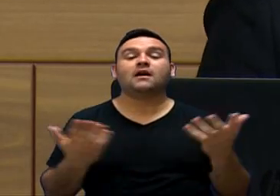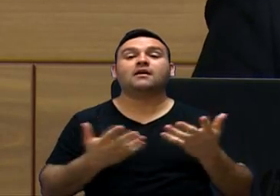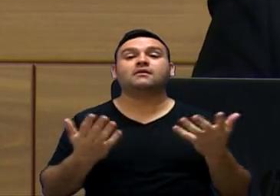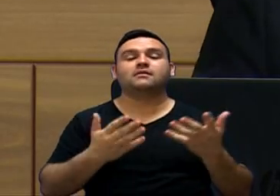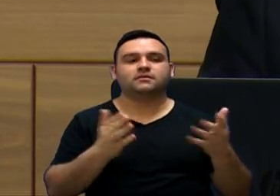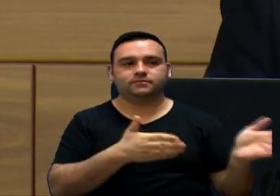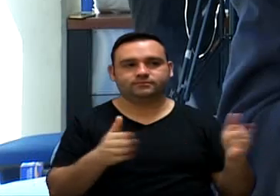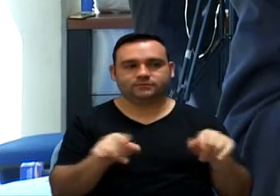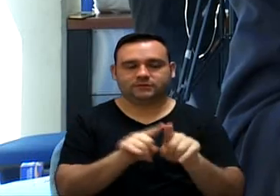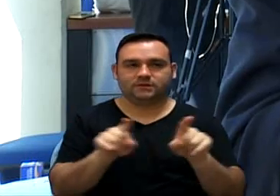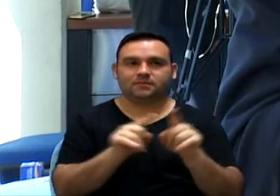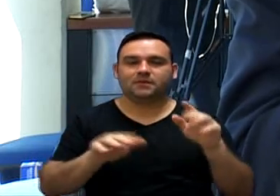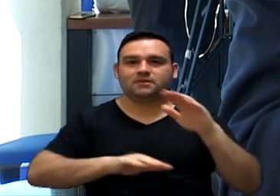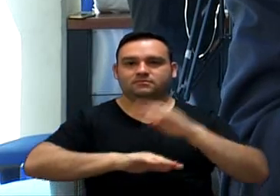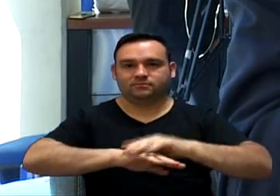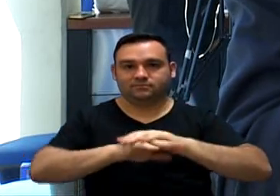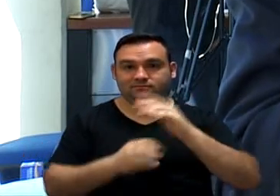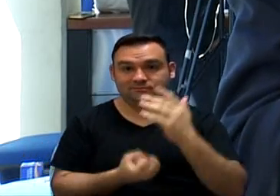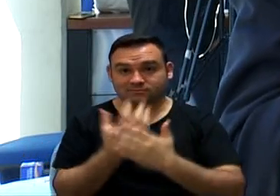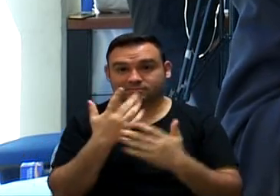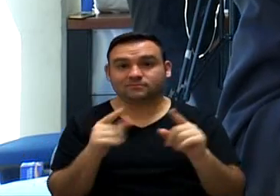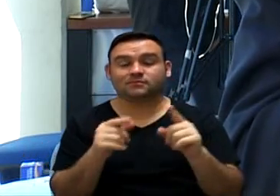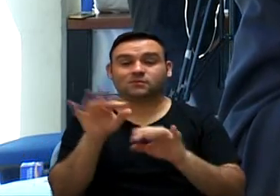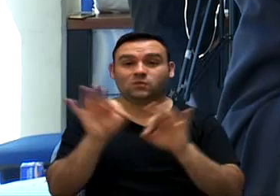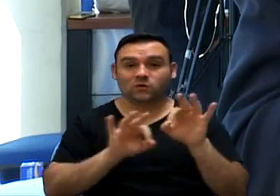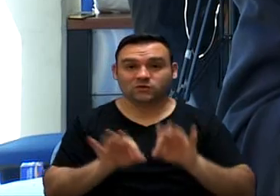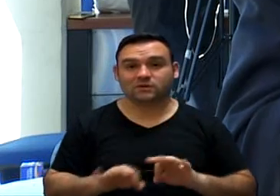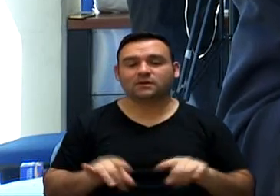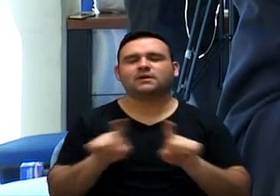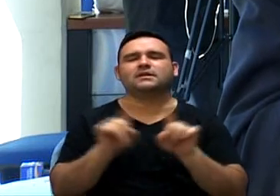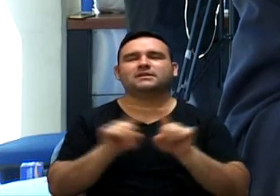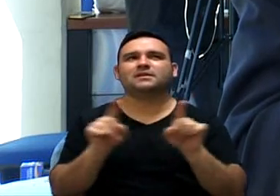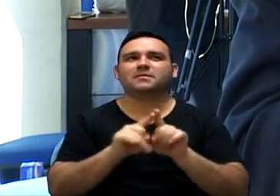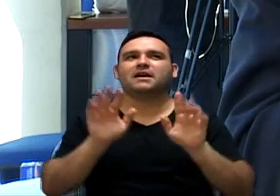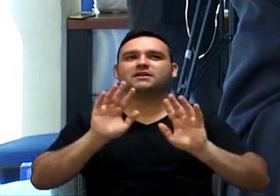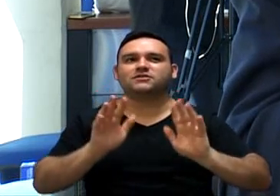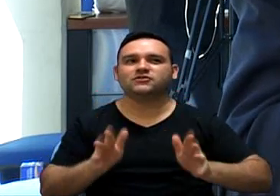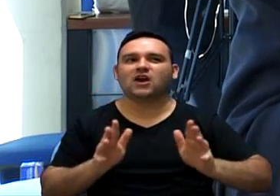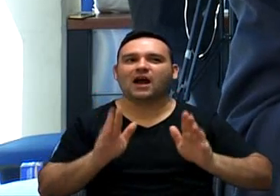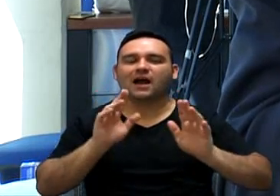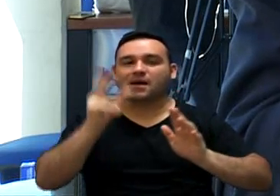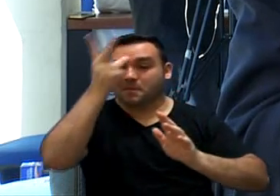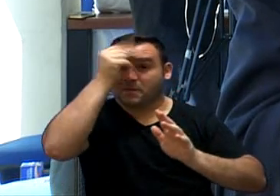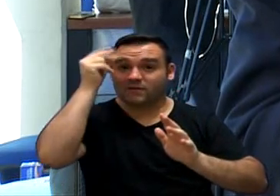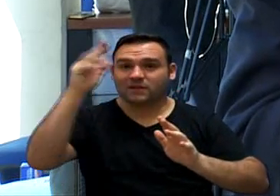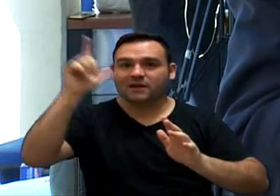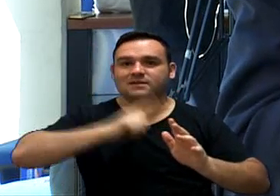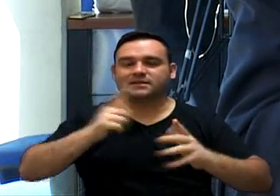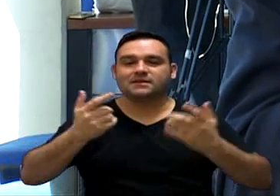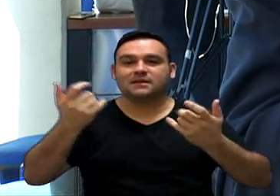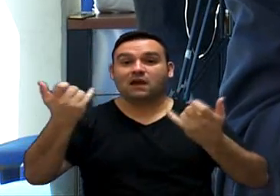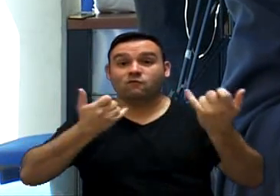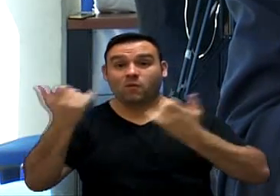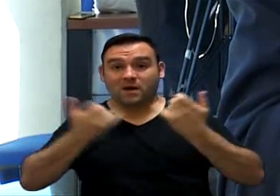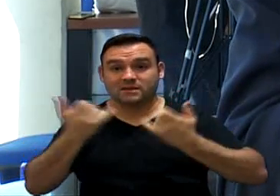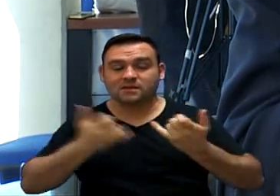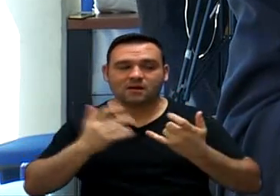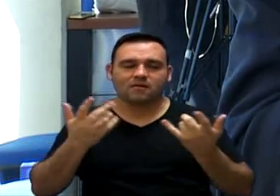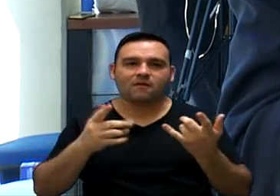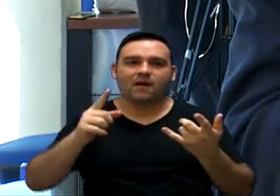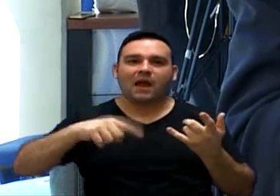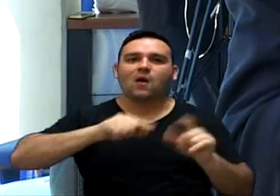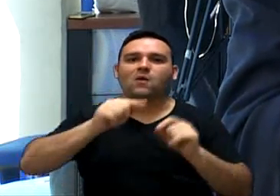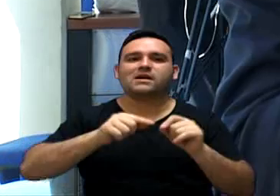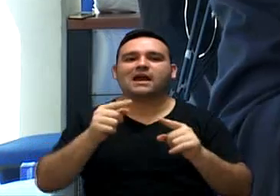encaminhamento juntamente com o autor do projeto e com informação já que o Executivo tem, já que esse encaminhamento é esse